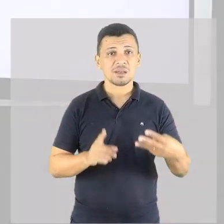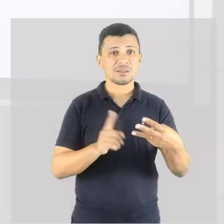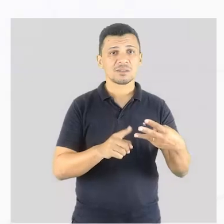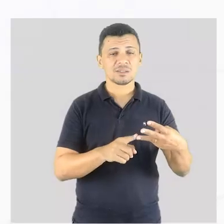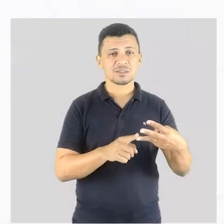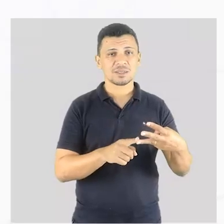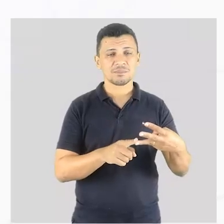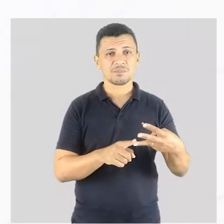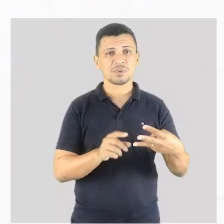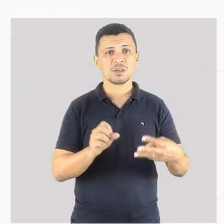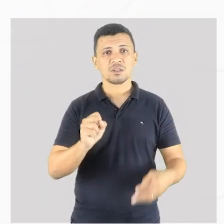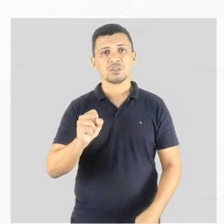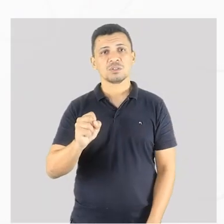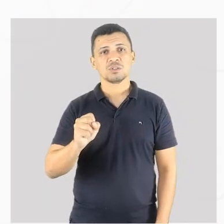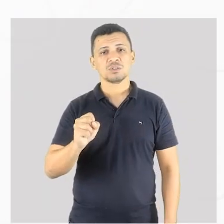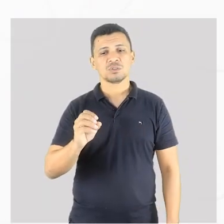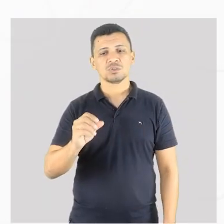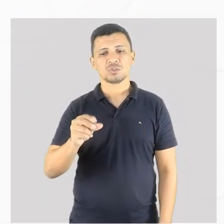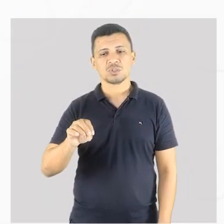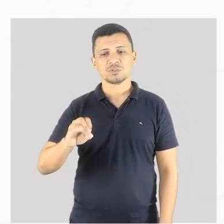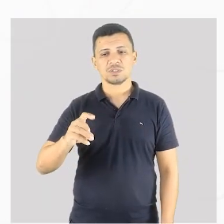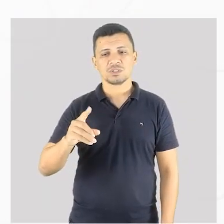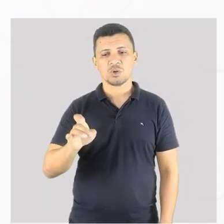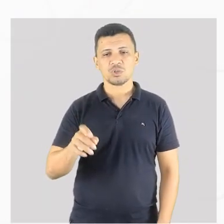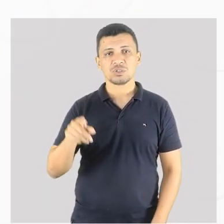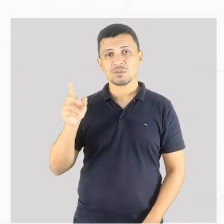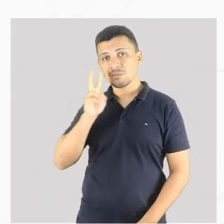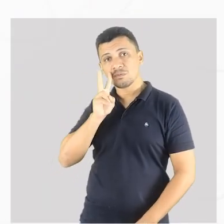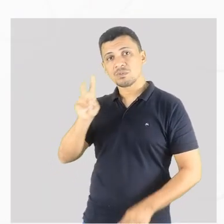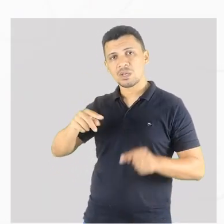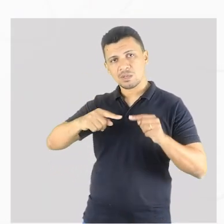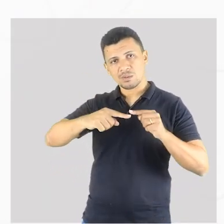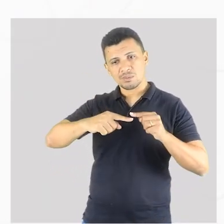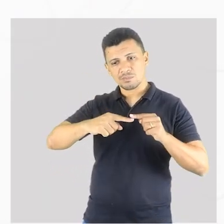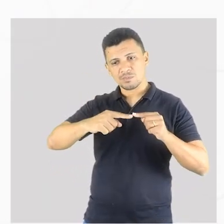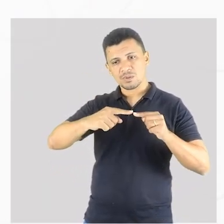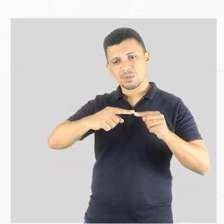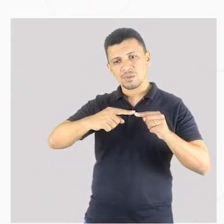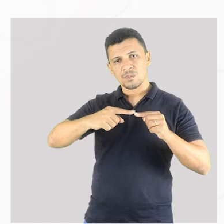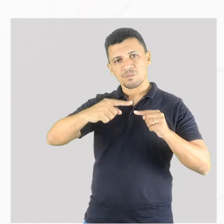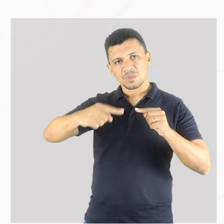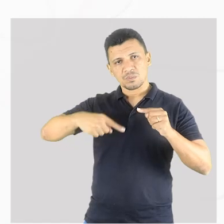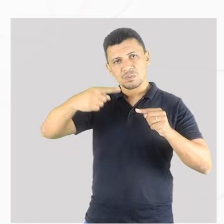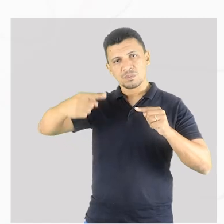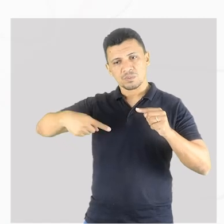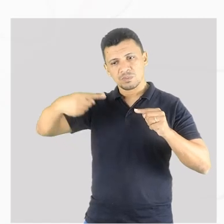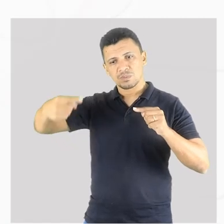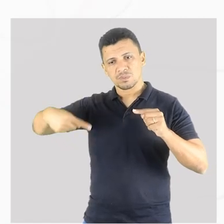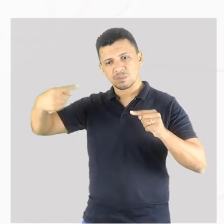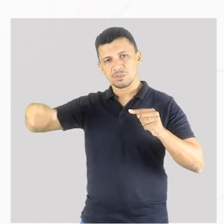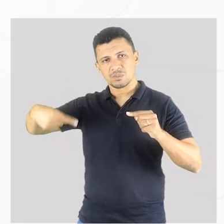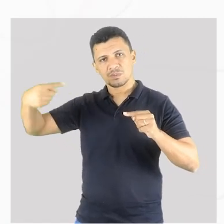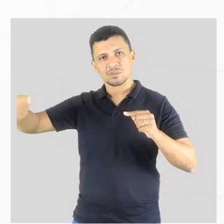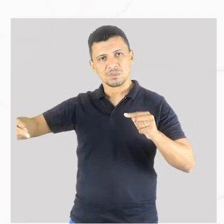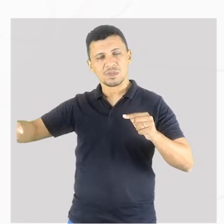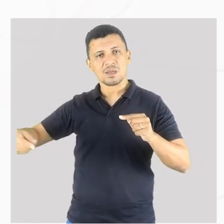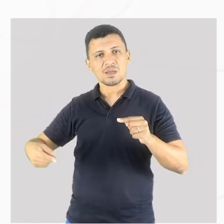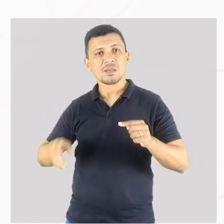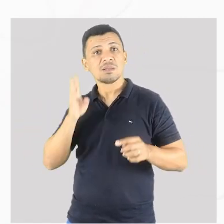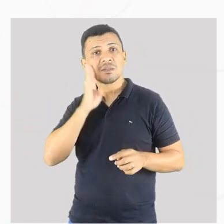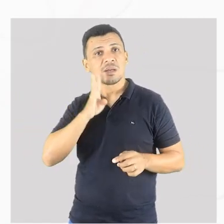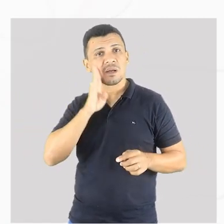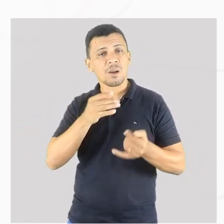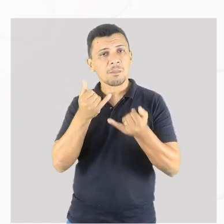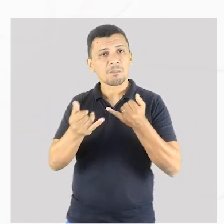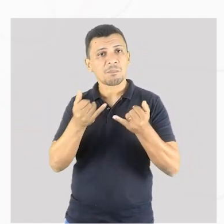é um solenoide percorrido por corrente. Solenoide é esse espiral aí, ó, gente. Esse aqui é massa porque ele fica parecido